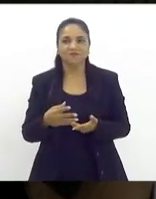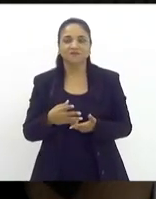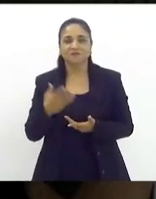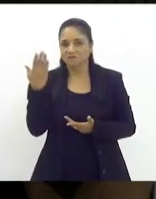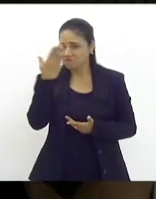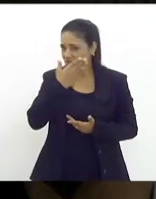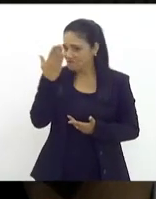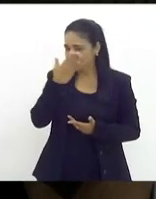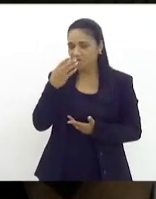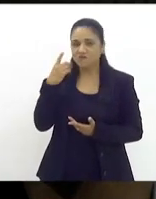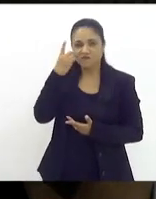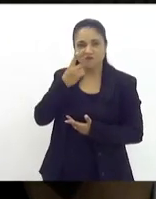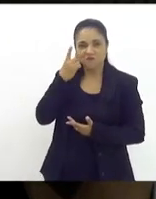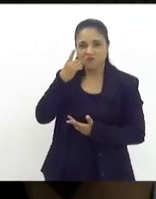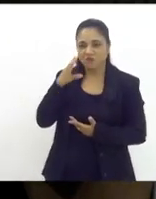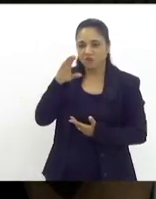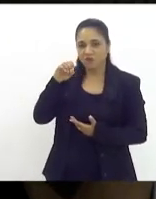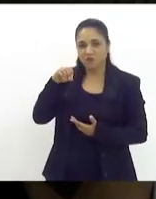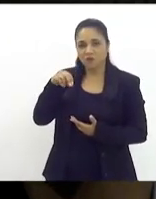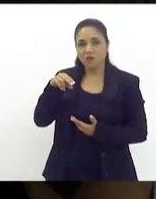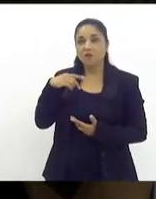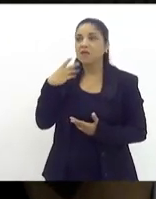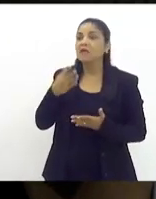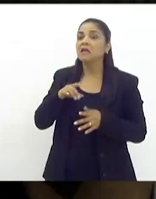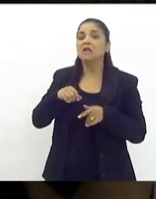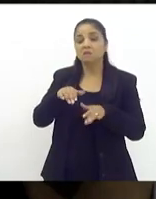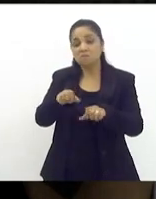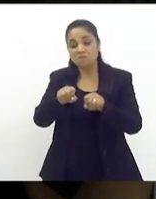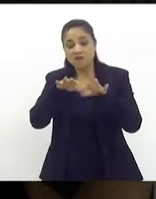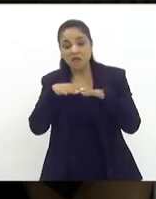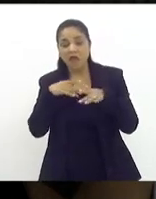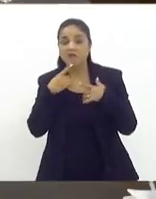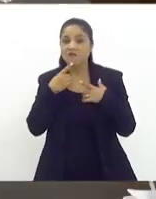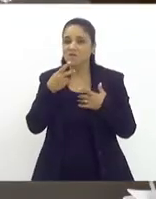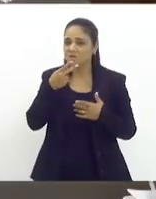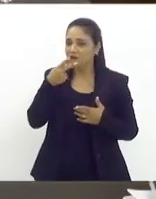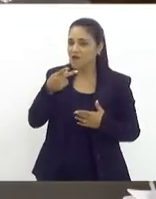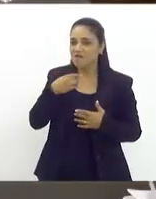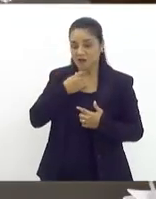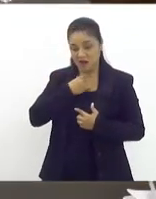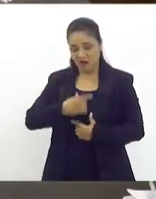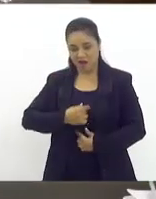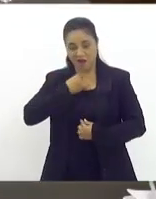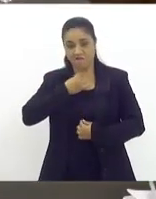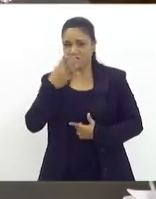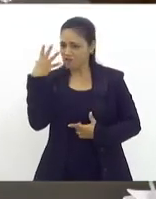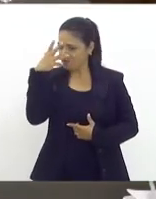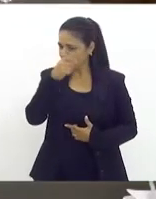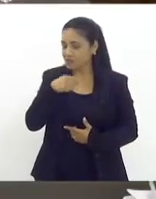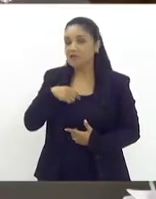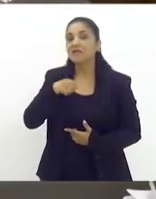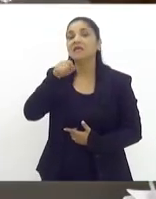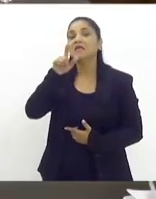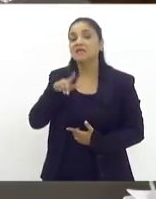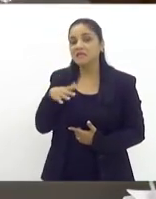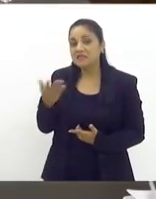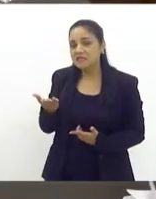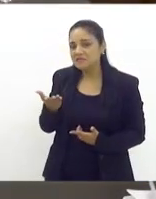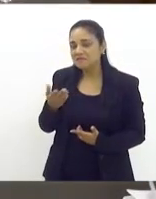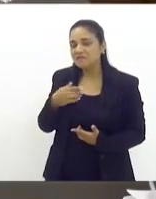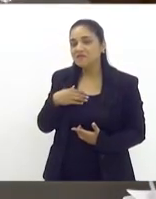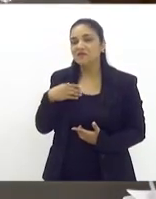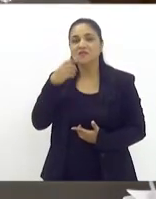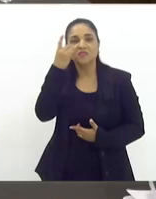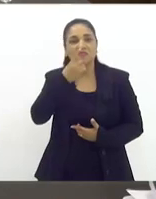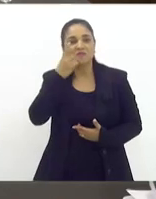Todo mundo só comentava do plenário. Cadê o deputado Vinícius? É que a gravata dele é bonita, fiquei olhando para a gravata. Nem... Ele trouxe do México. Não me liguei